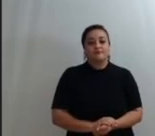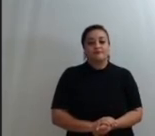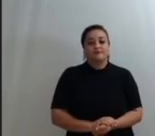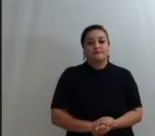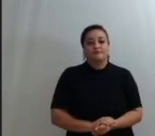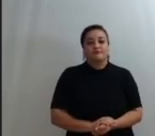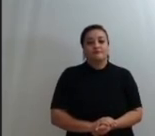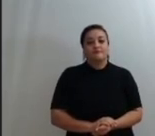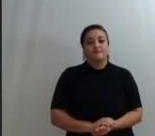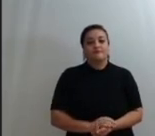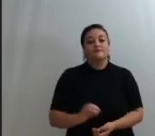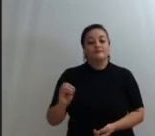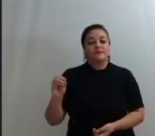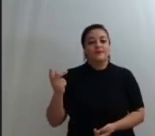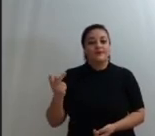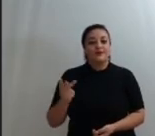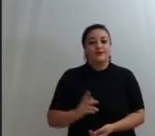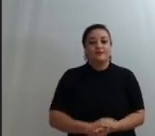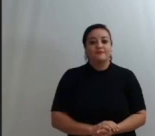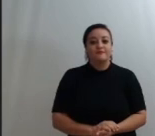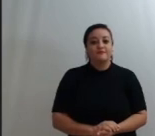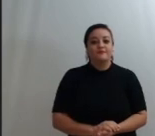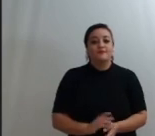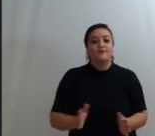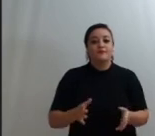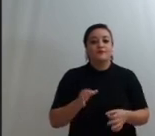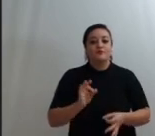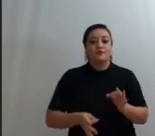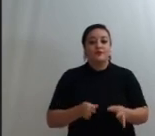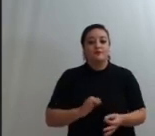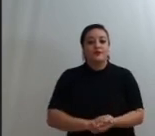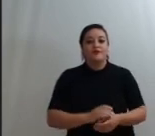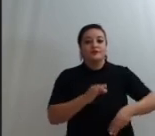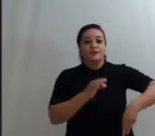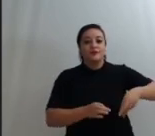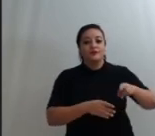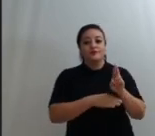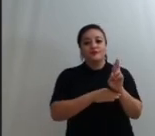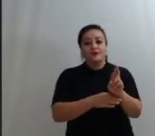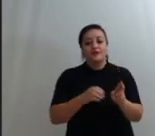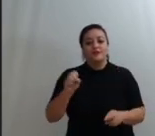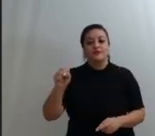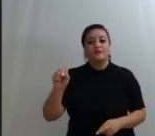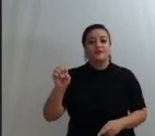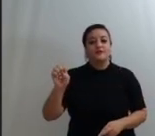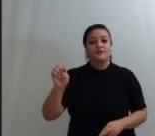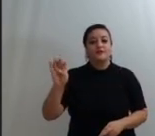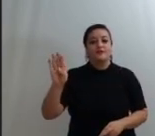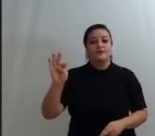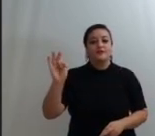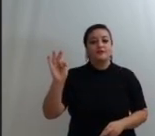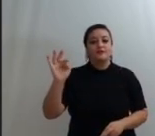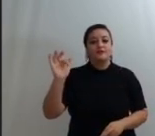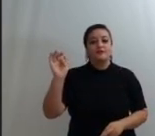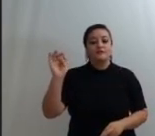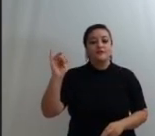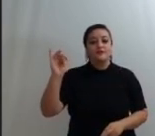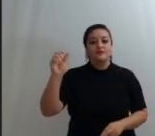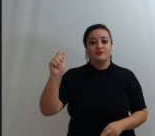Pronto? Chama julgamento da relatoria do ministro Sebastião Reis, agravo regimental no habeas corpus